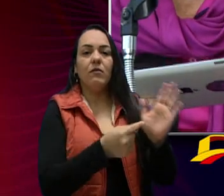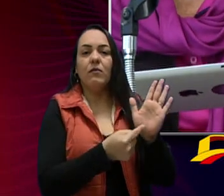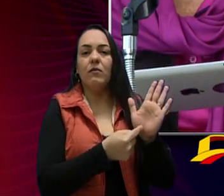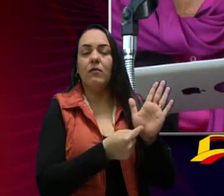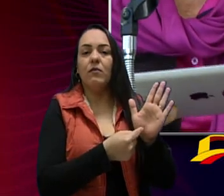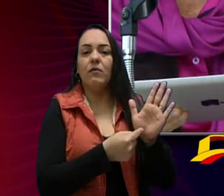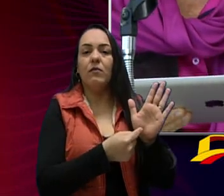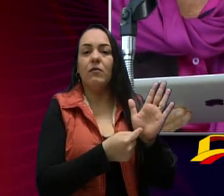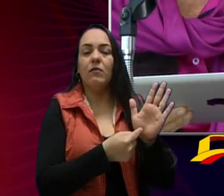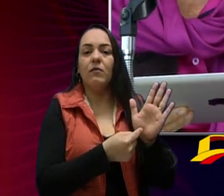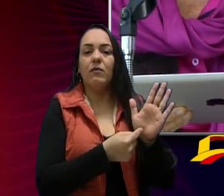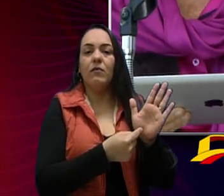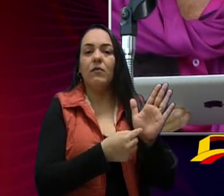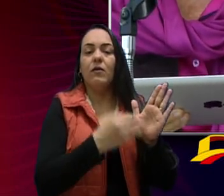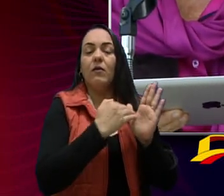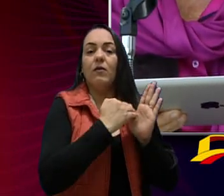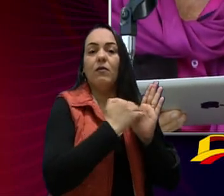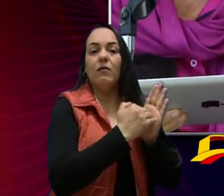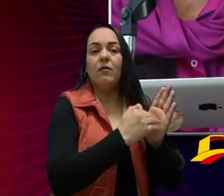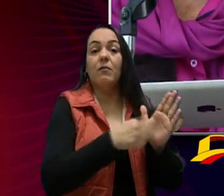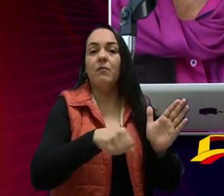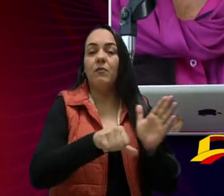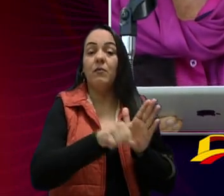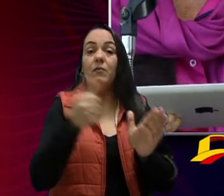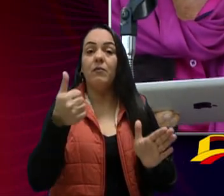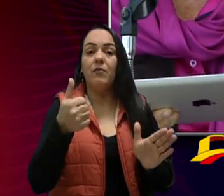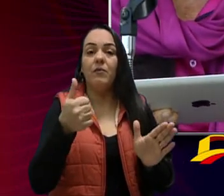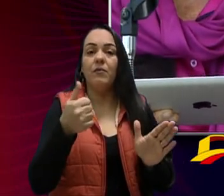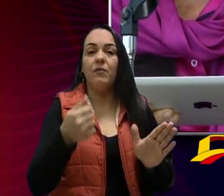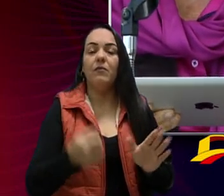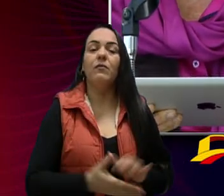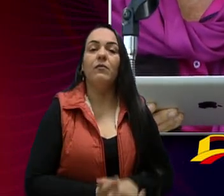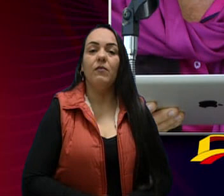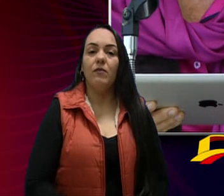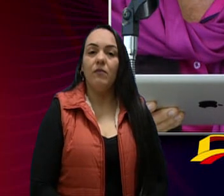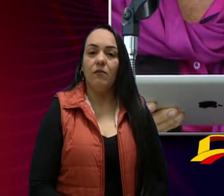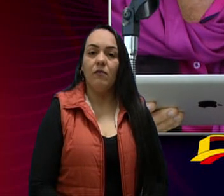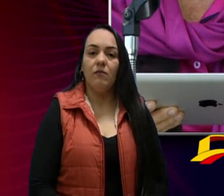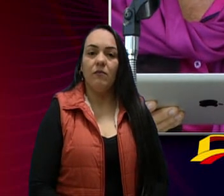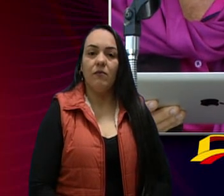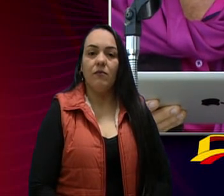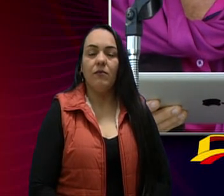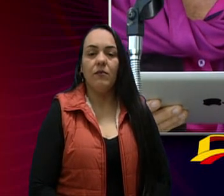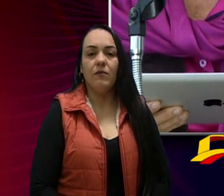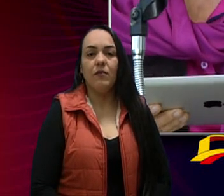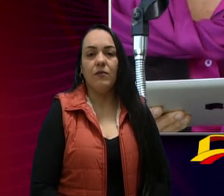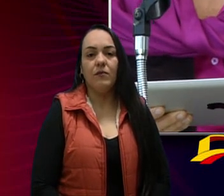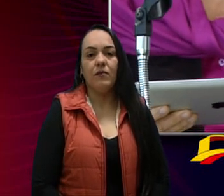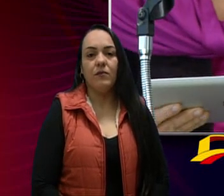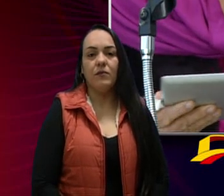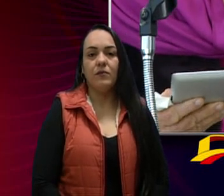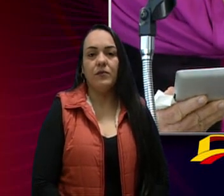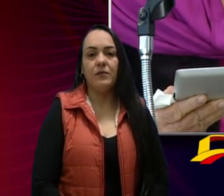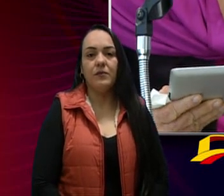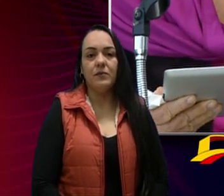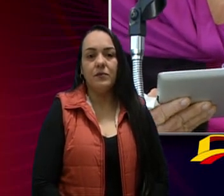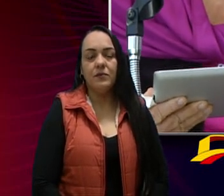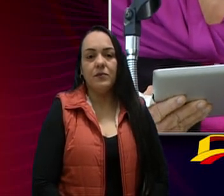da fonte 1 eu estou testando a